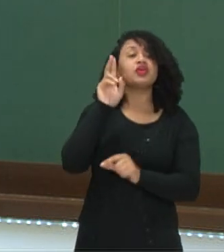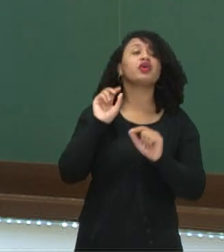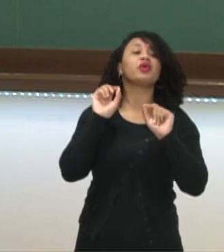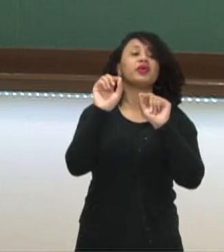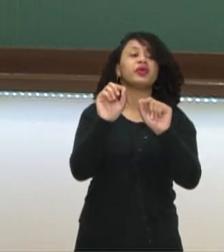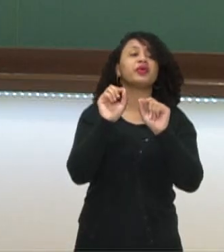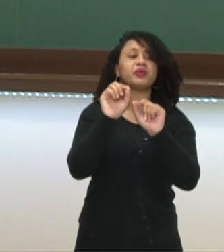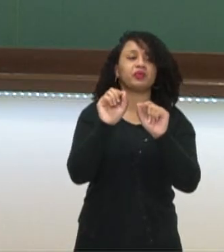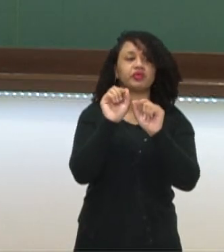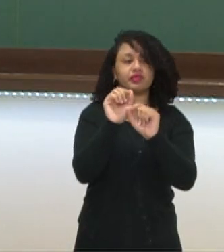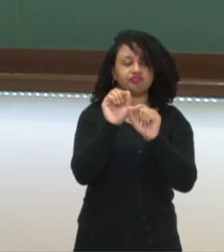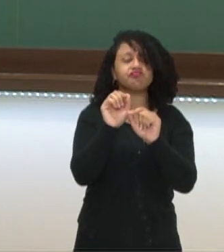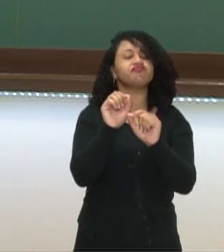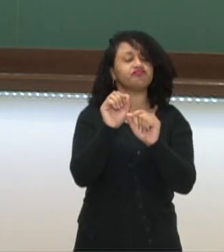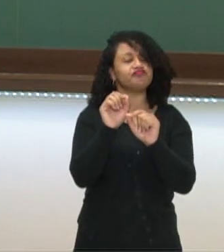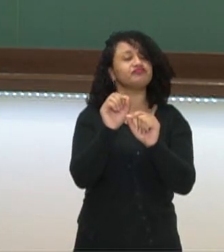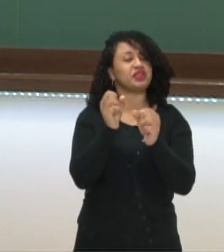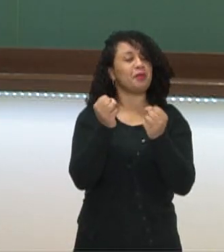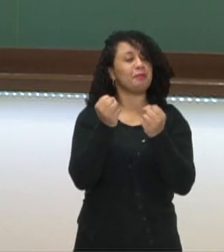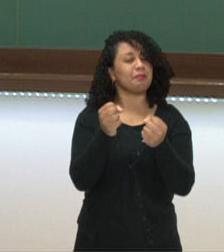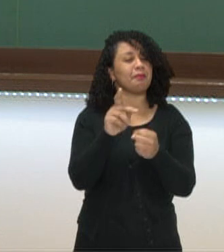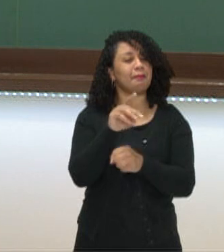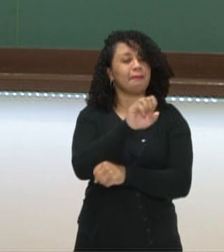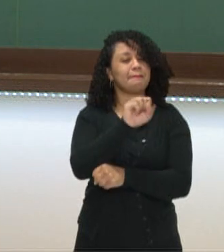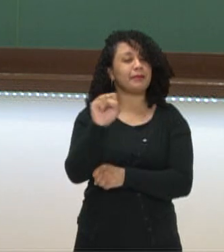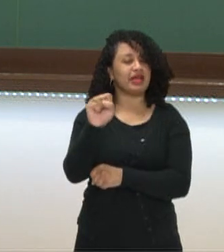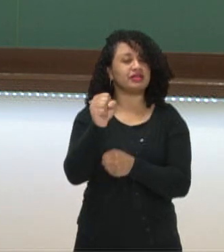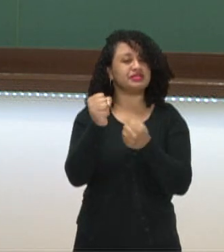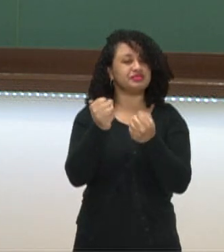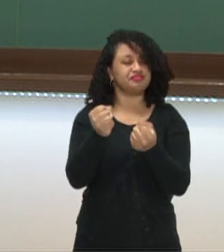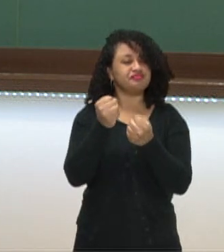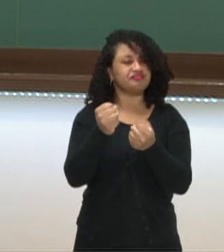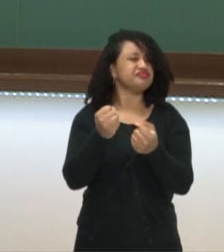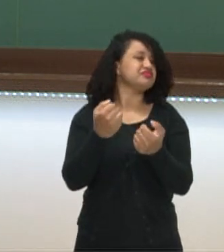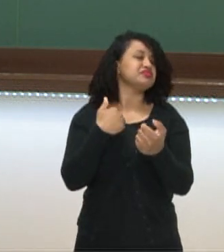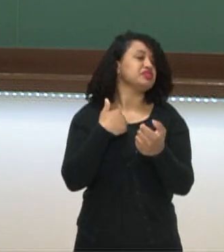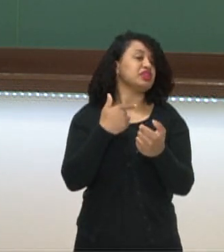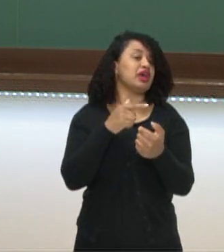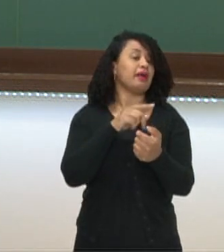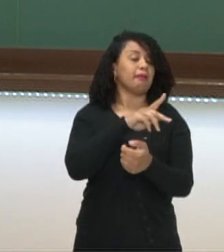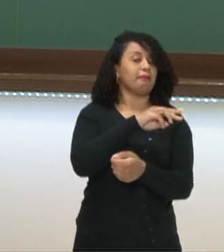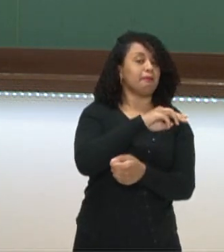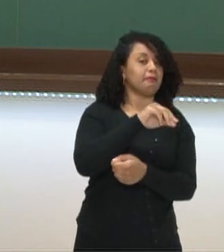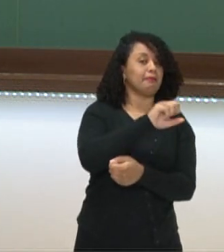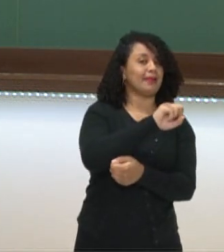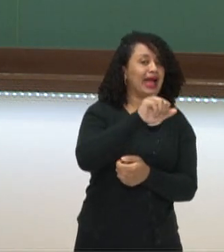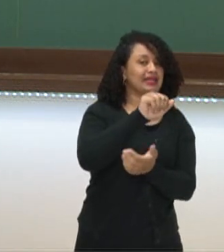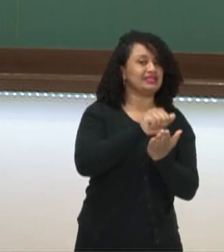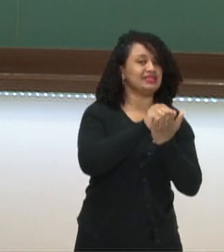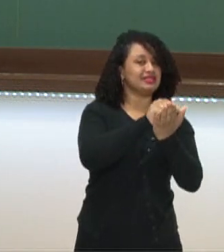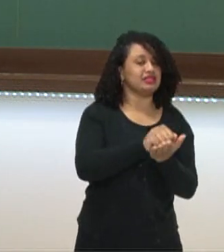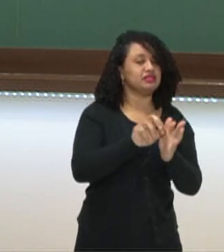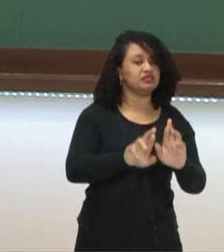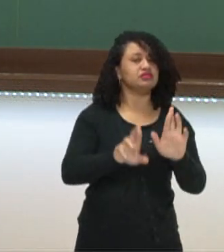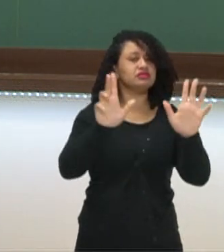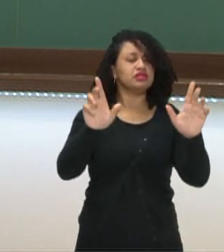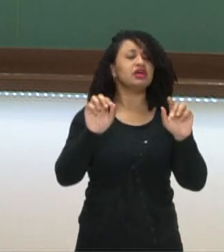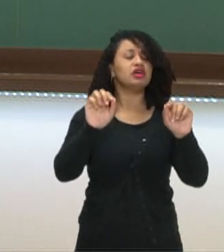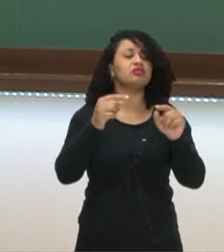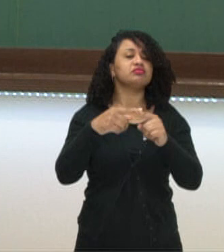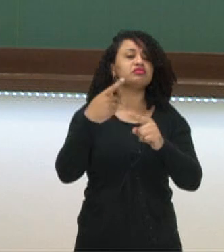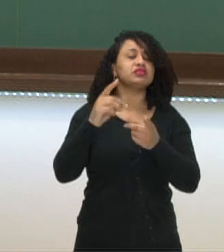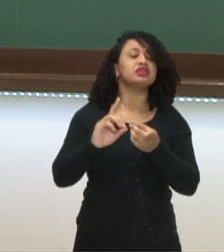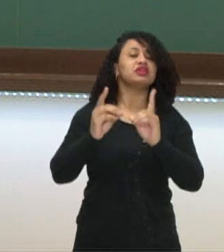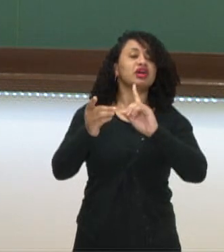ela, a vilã, o famoso peso, né? O peso não é a mesma coisa que massa, porque aqui na dinâmica nós trabalhamos a